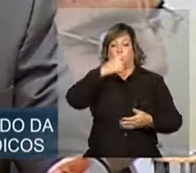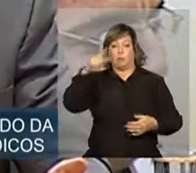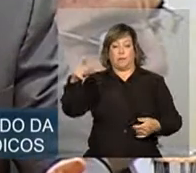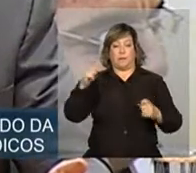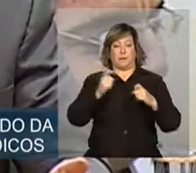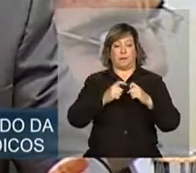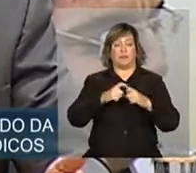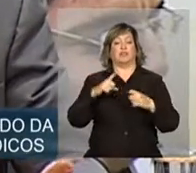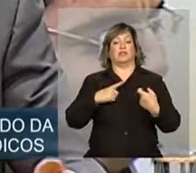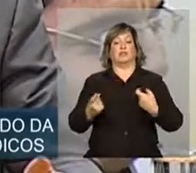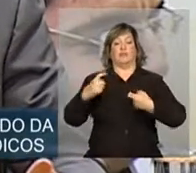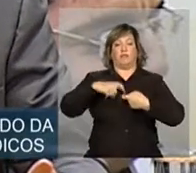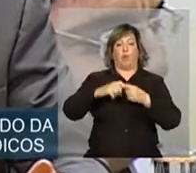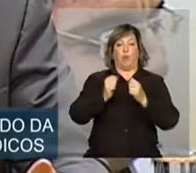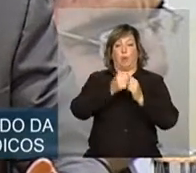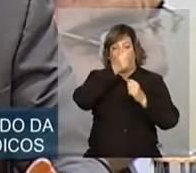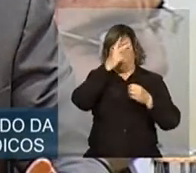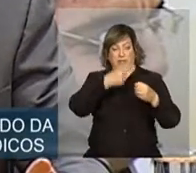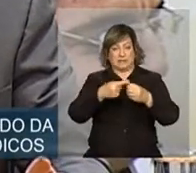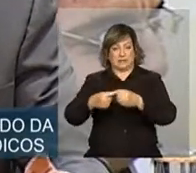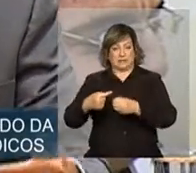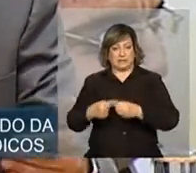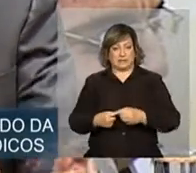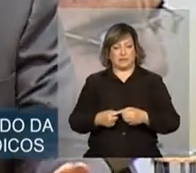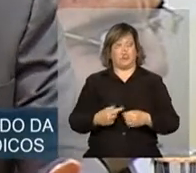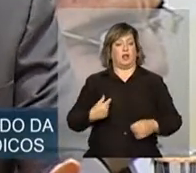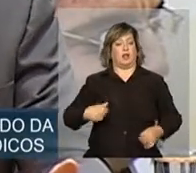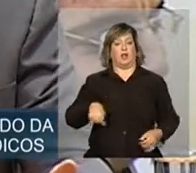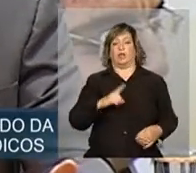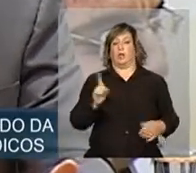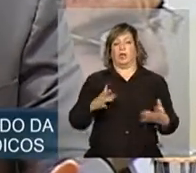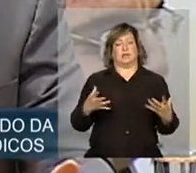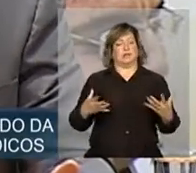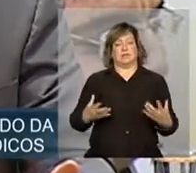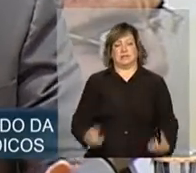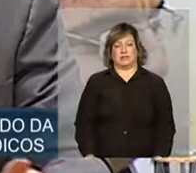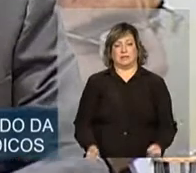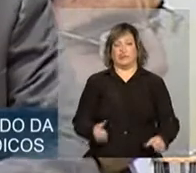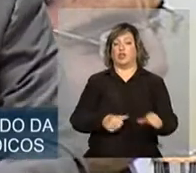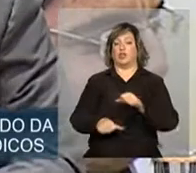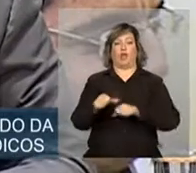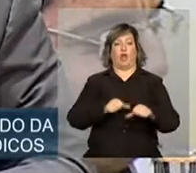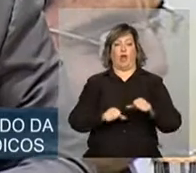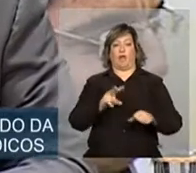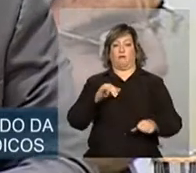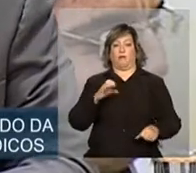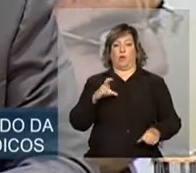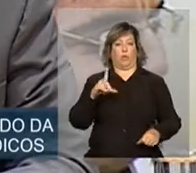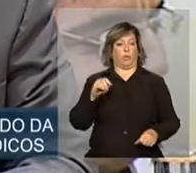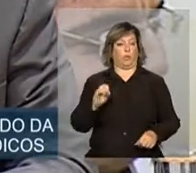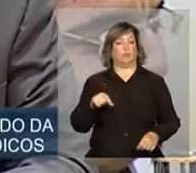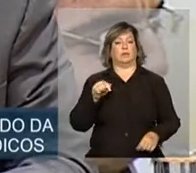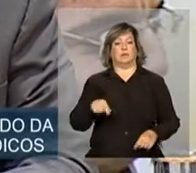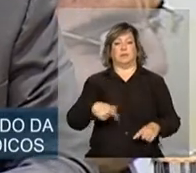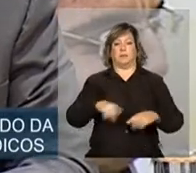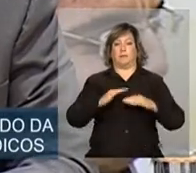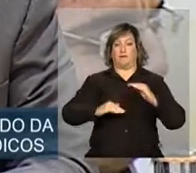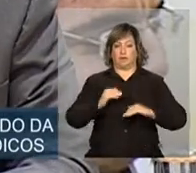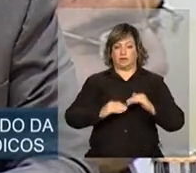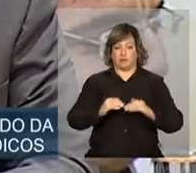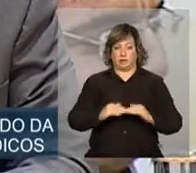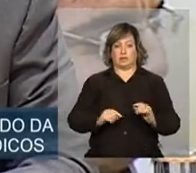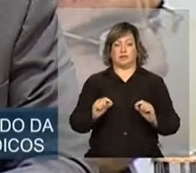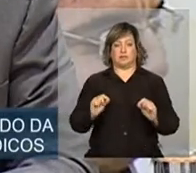vínculos com municípios nós não aceitamos a troca de vincos então isso pode ter mudado a situação dos profissionais